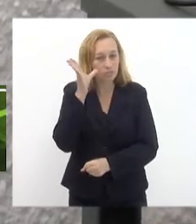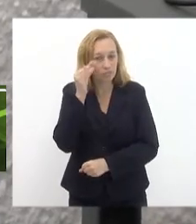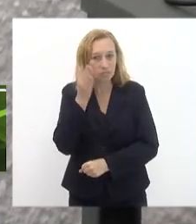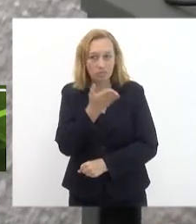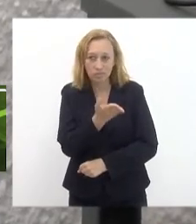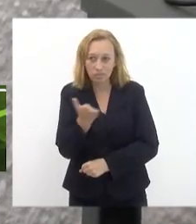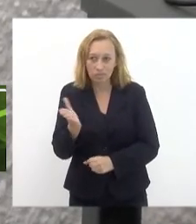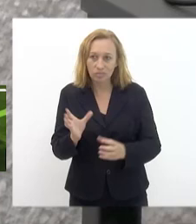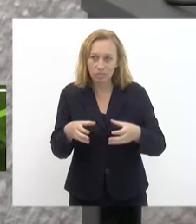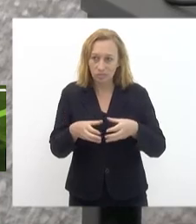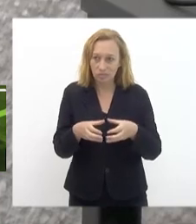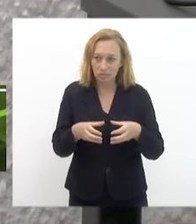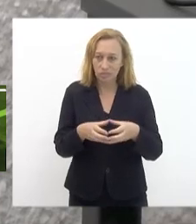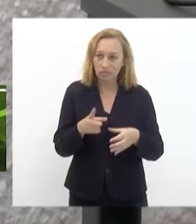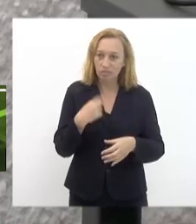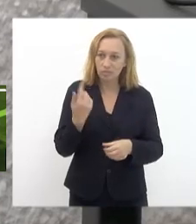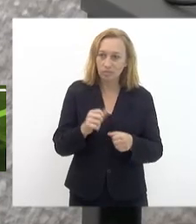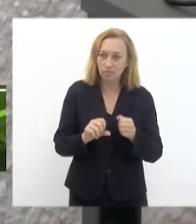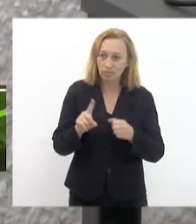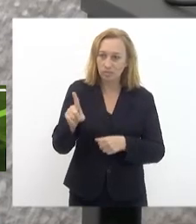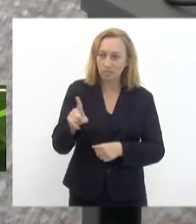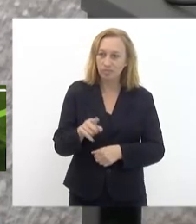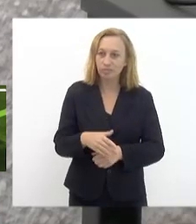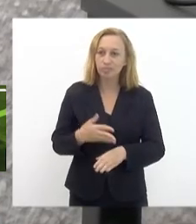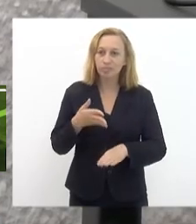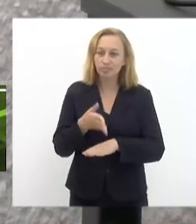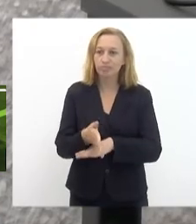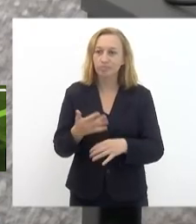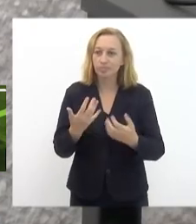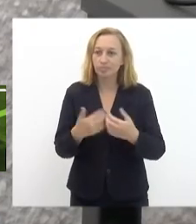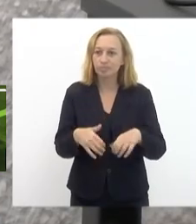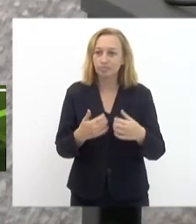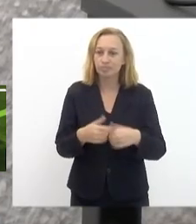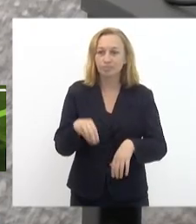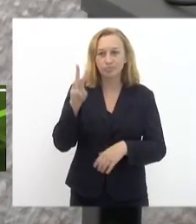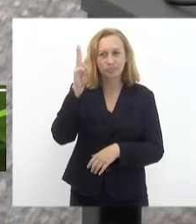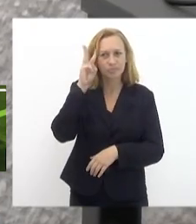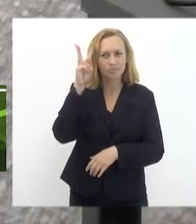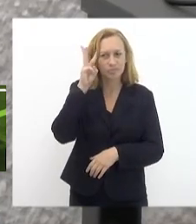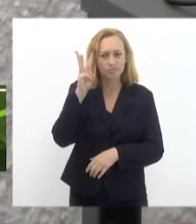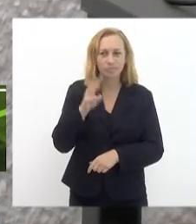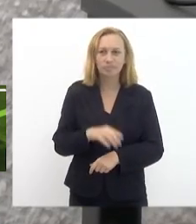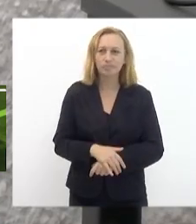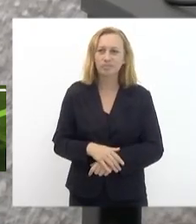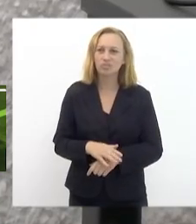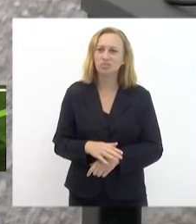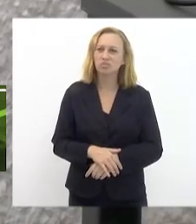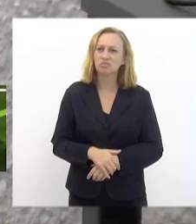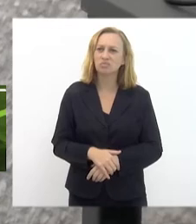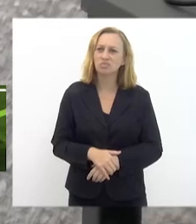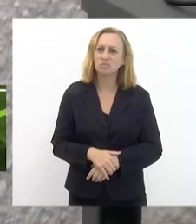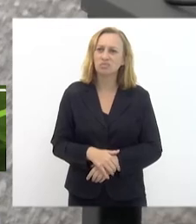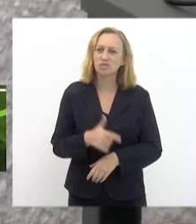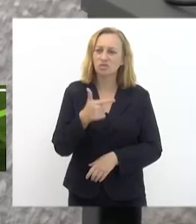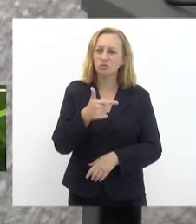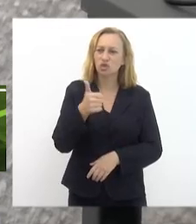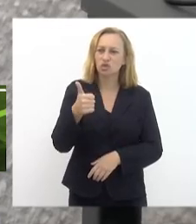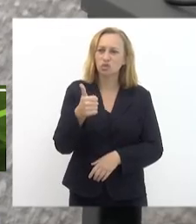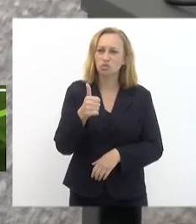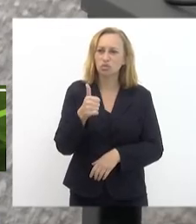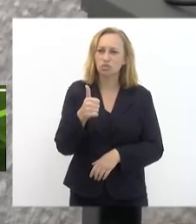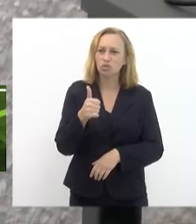de vocês da comissão do que nós fizemos lá nós chegamos em Petrópolis na terça-feira e por volta de 21